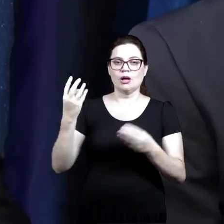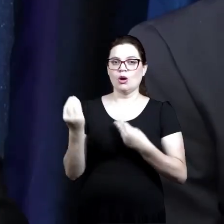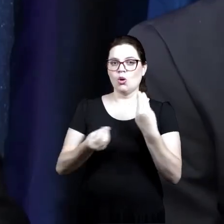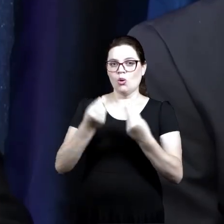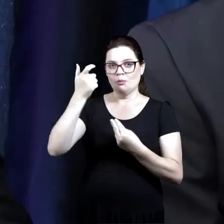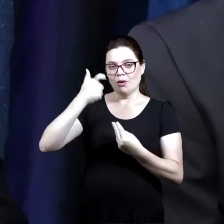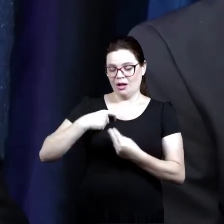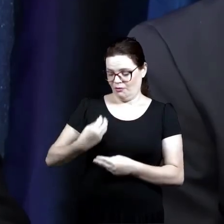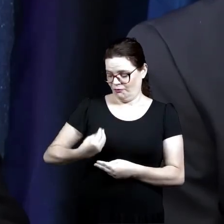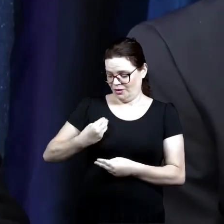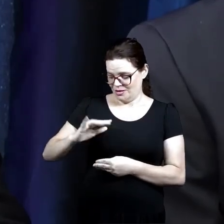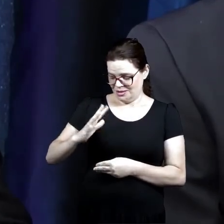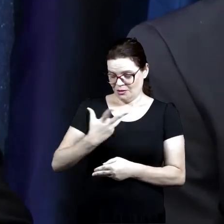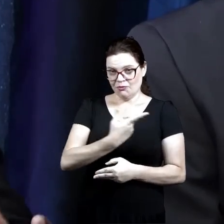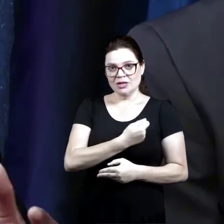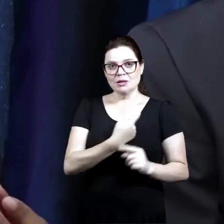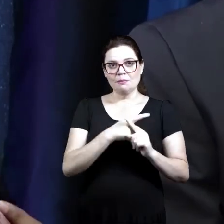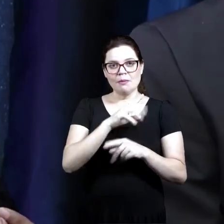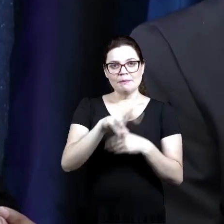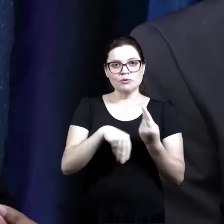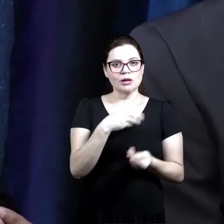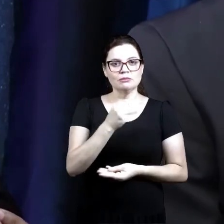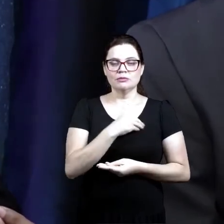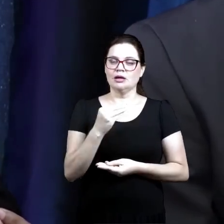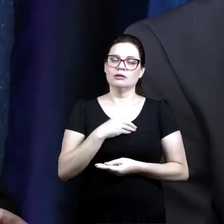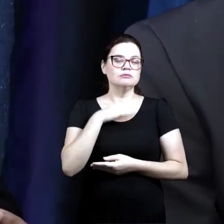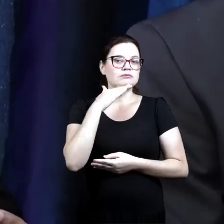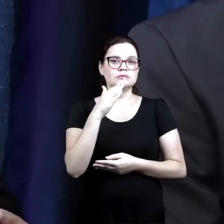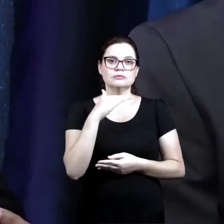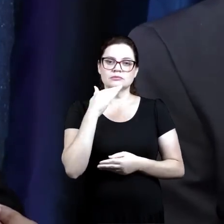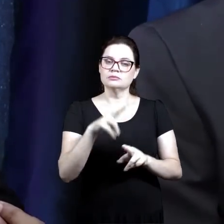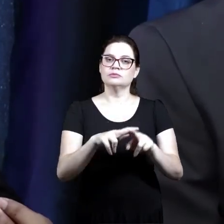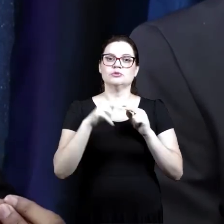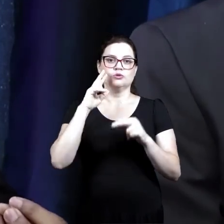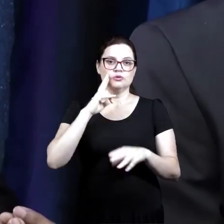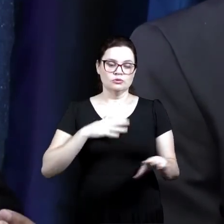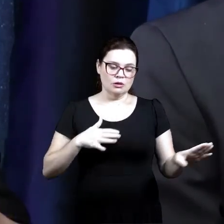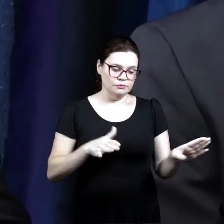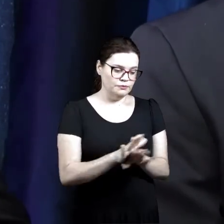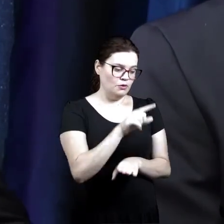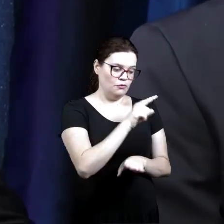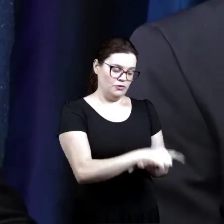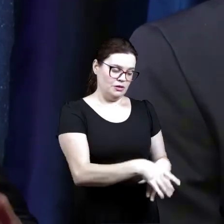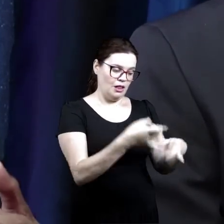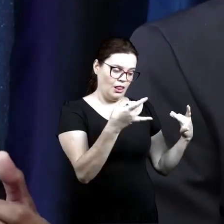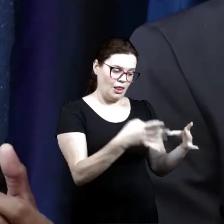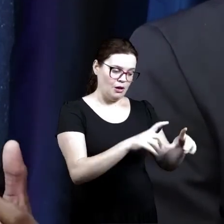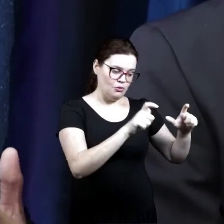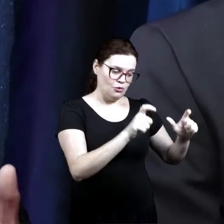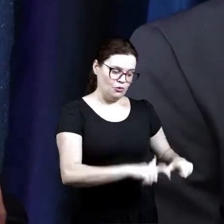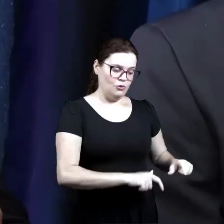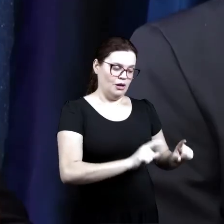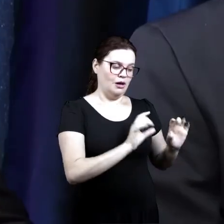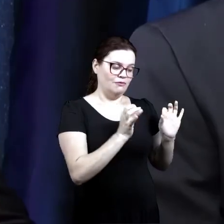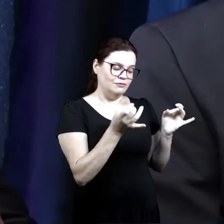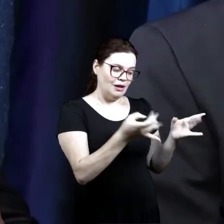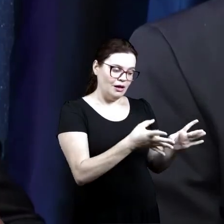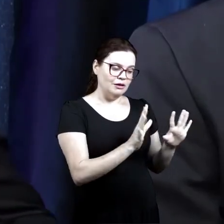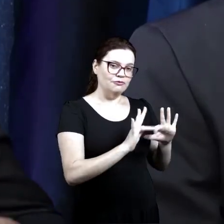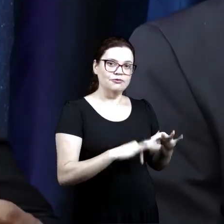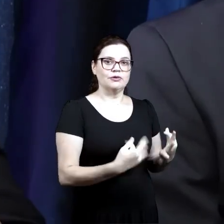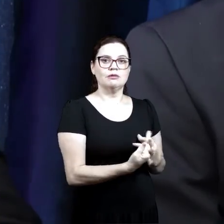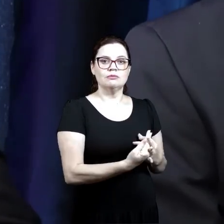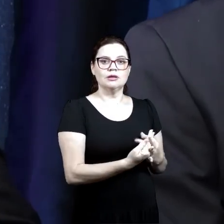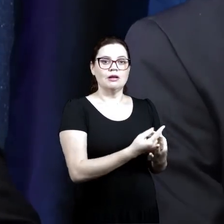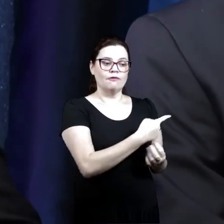é o pecado, o mundo, né? Por isso que a ordem do Senhor é que ele saísse da sua terra, da sua parentela,